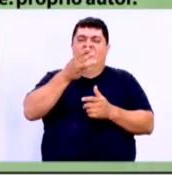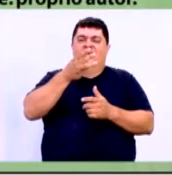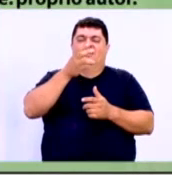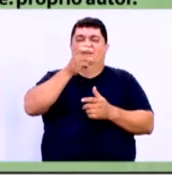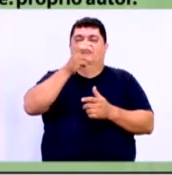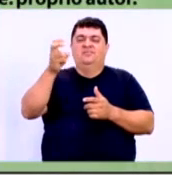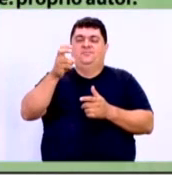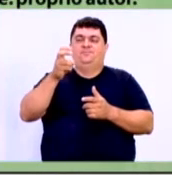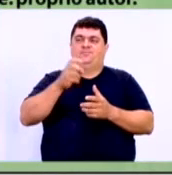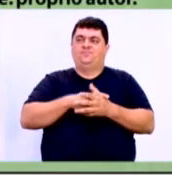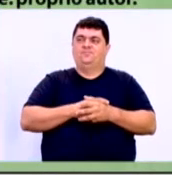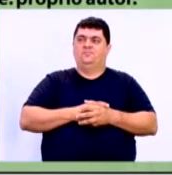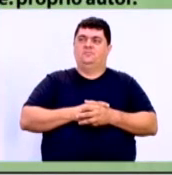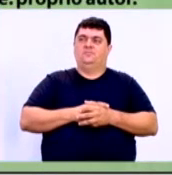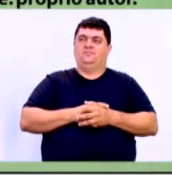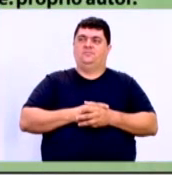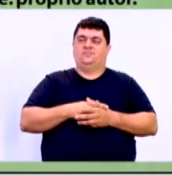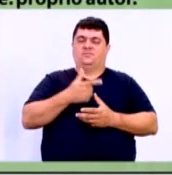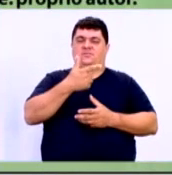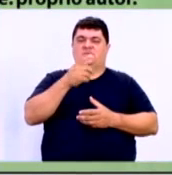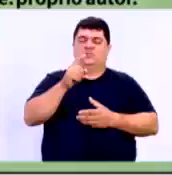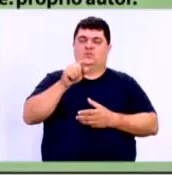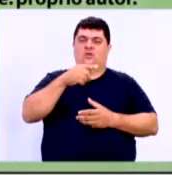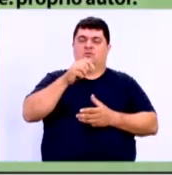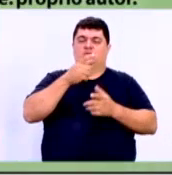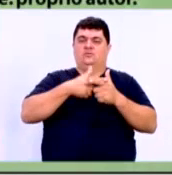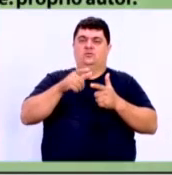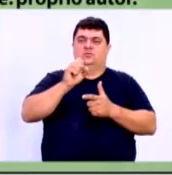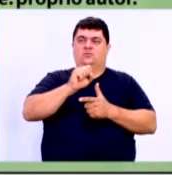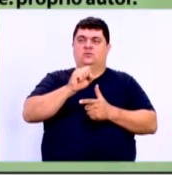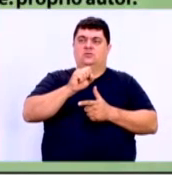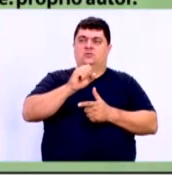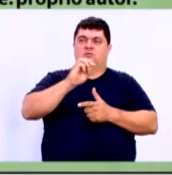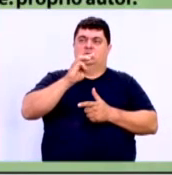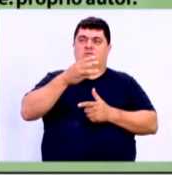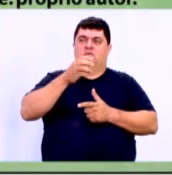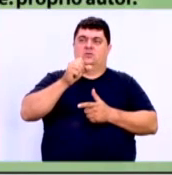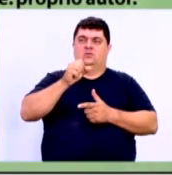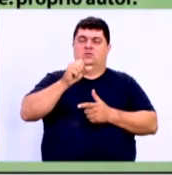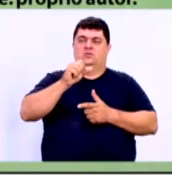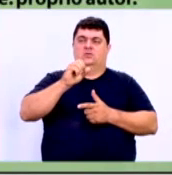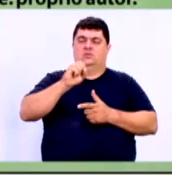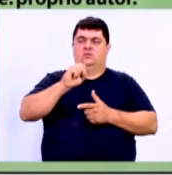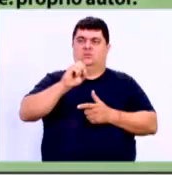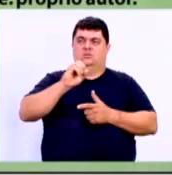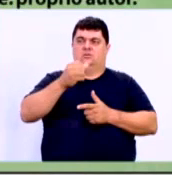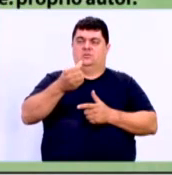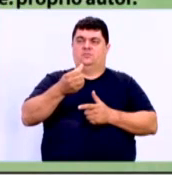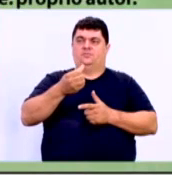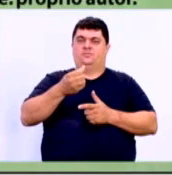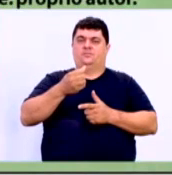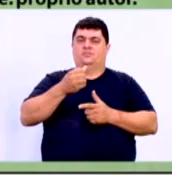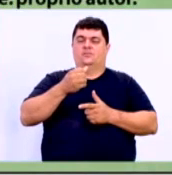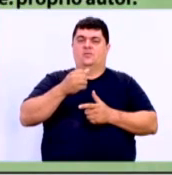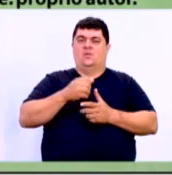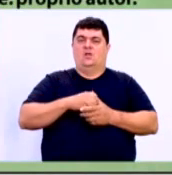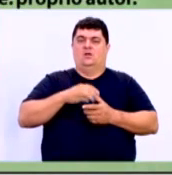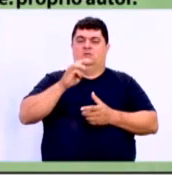3,55. 24 dividido por 8, 3,6. Então, o custo unitário desse produto